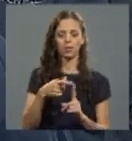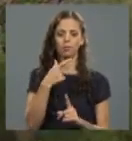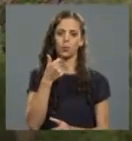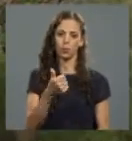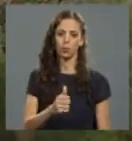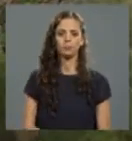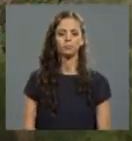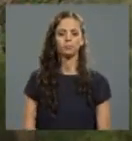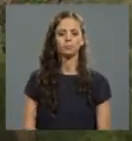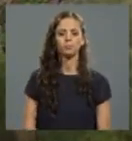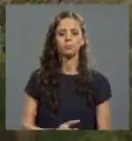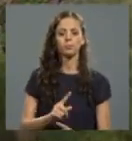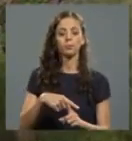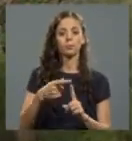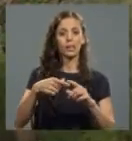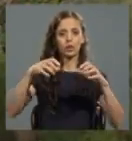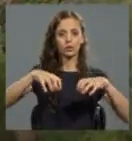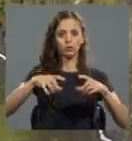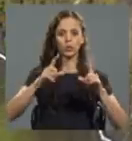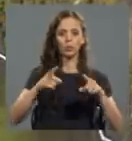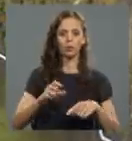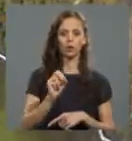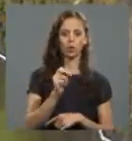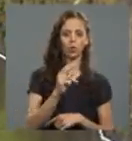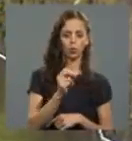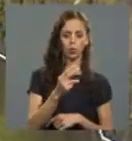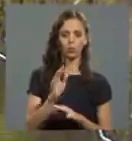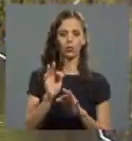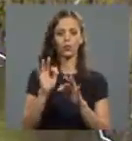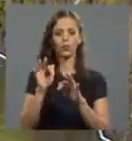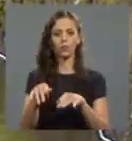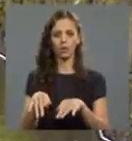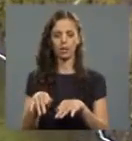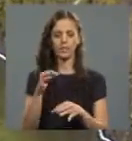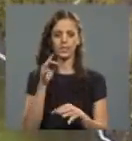bom. O ano hidrológico começa em outubro e termina em setembro.